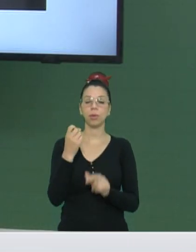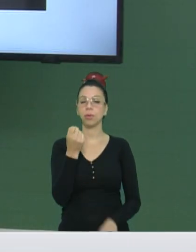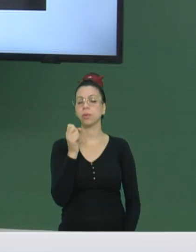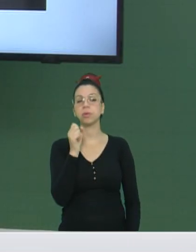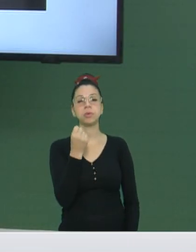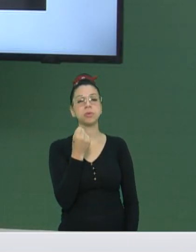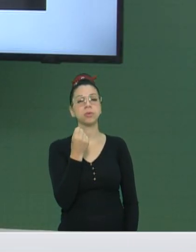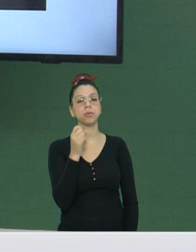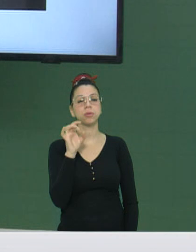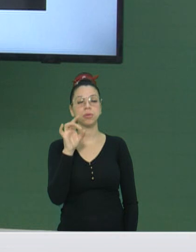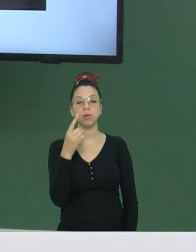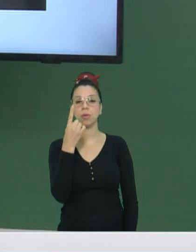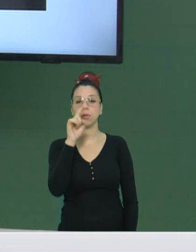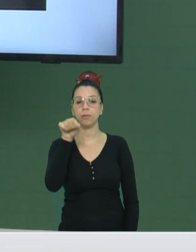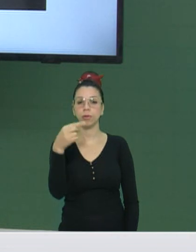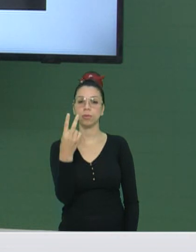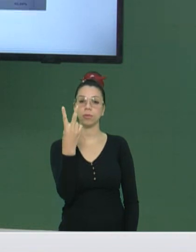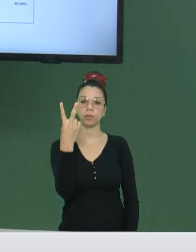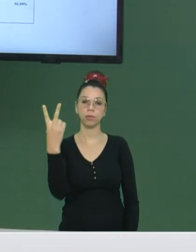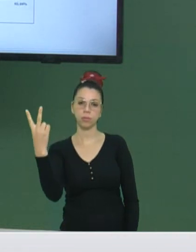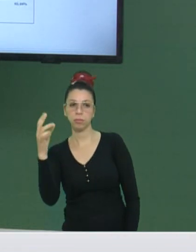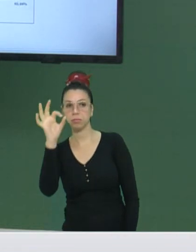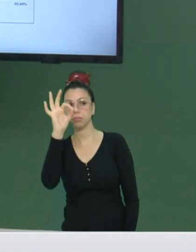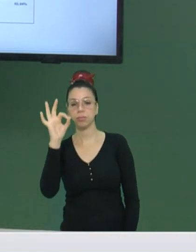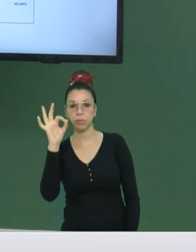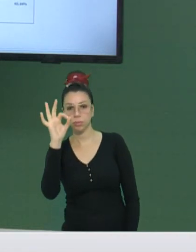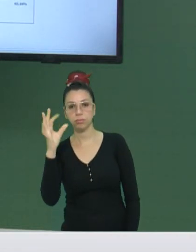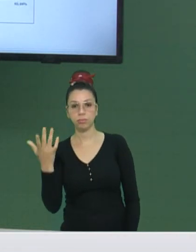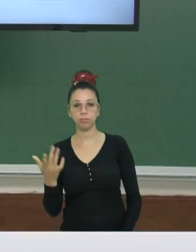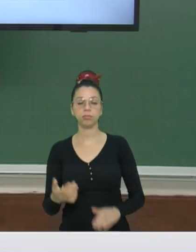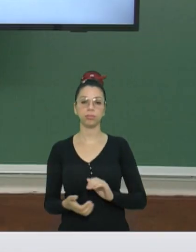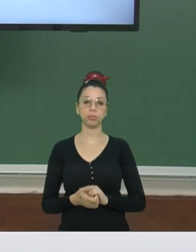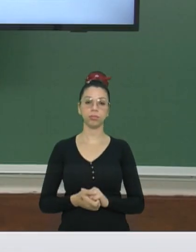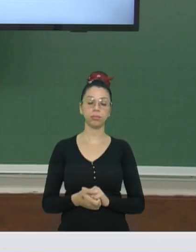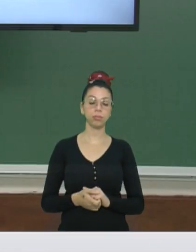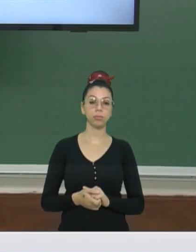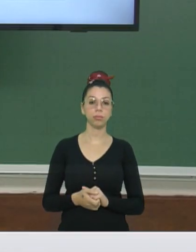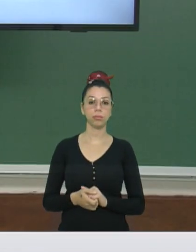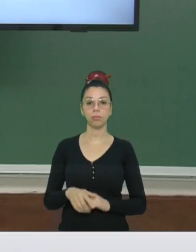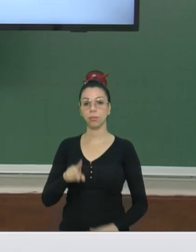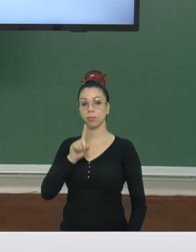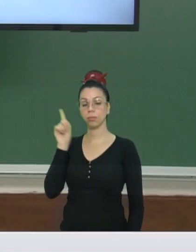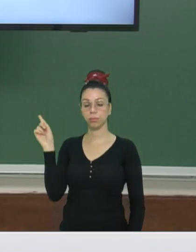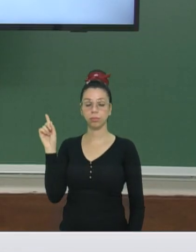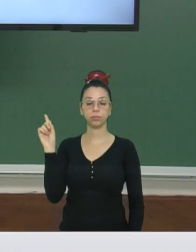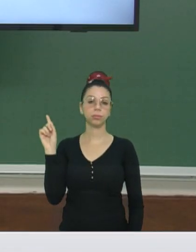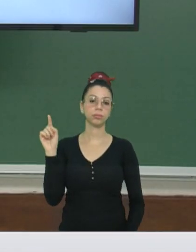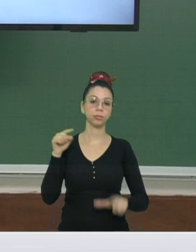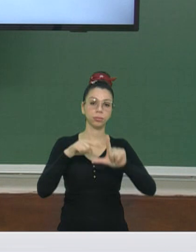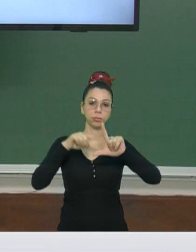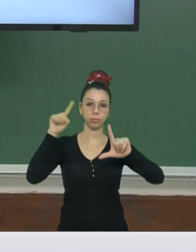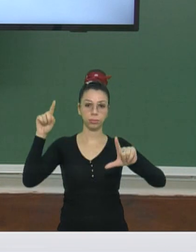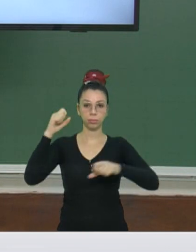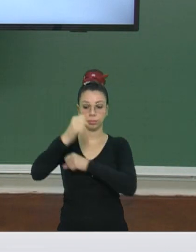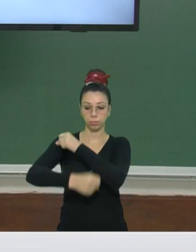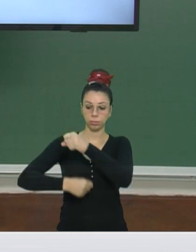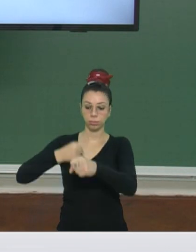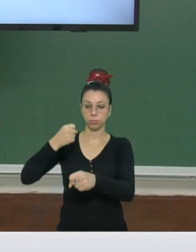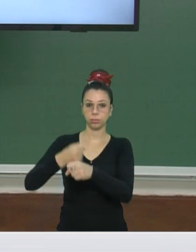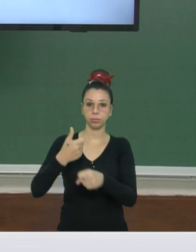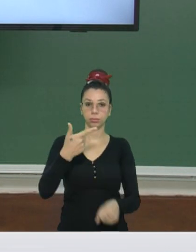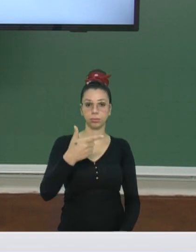só, 1,22%, né? Esse gráfico é de 2008. Esse aqui é